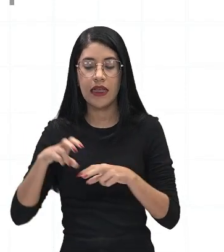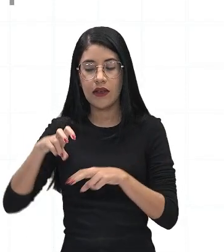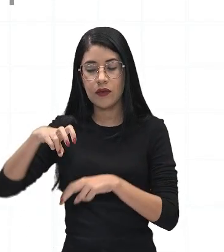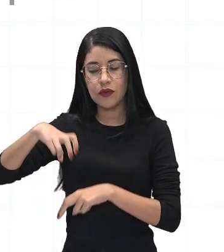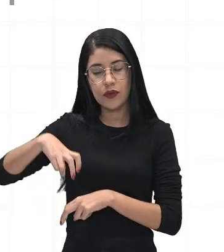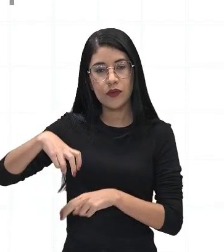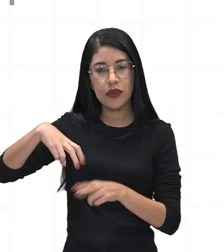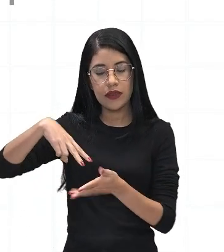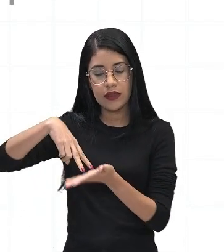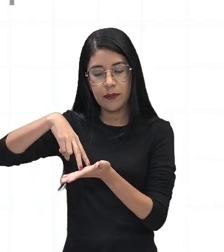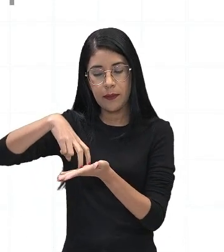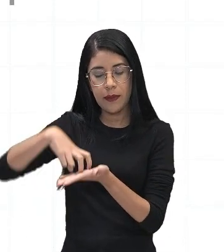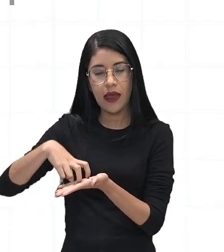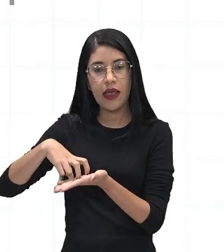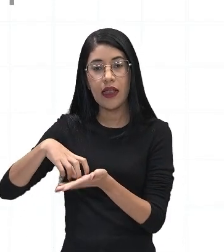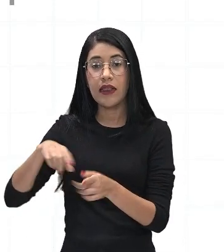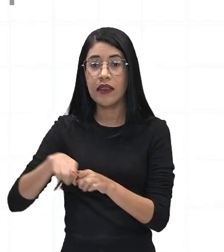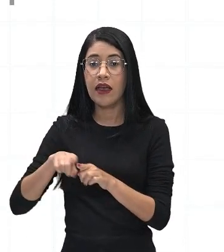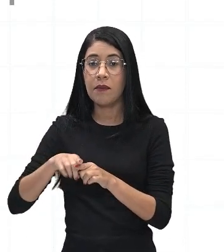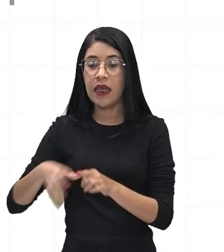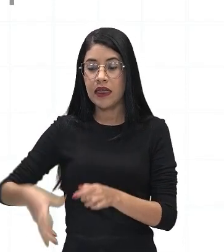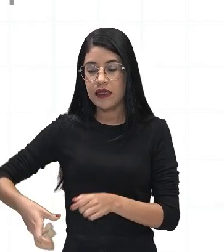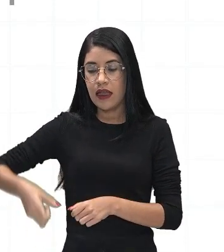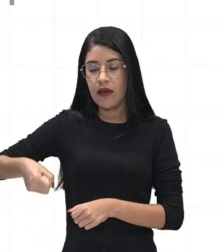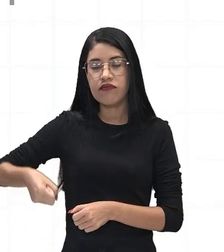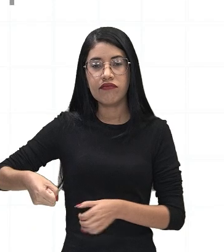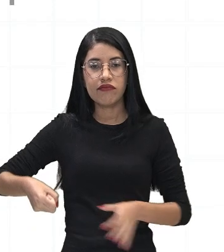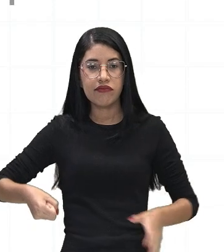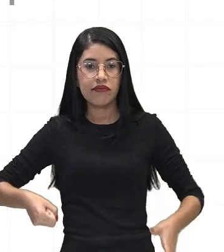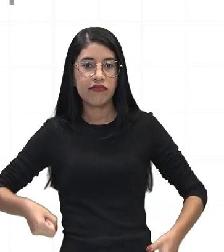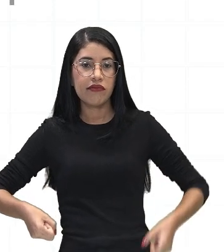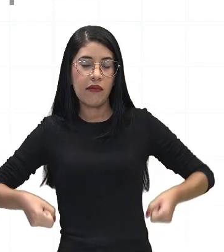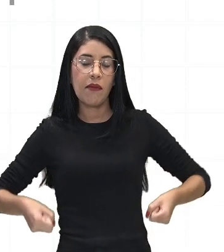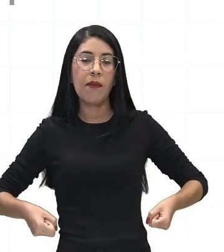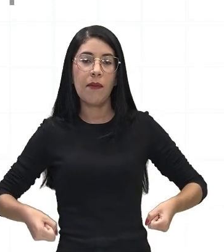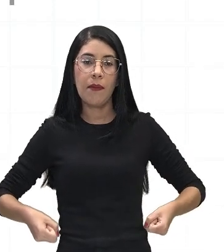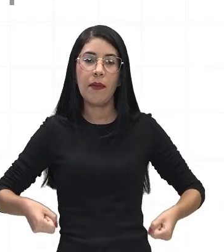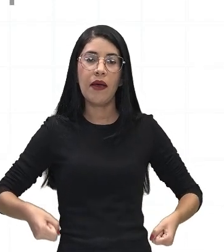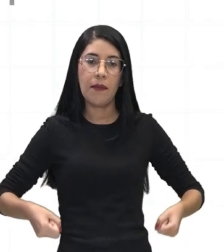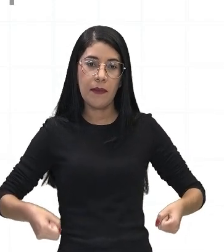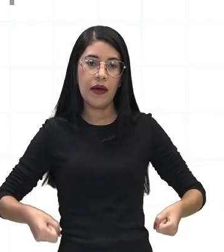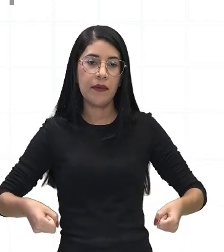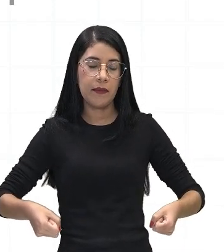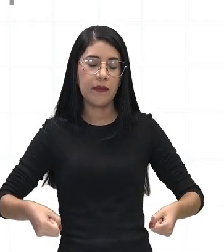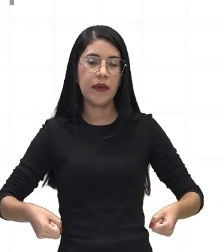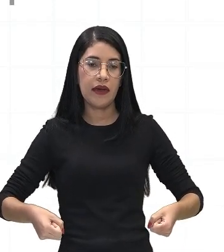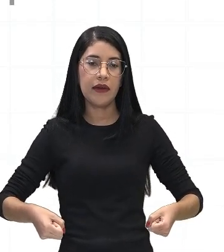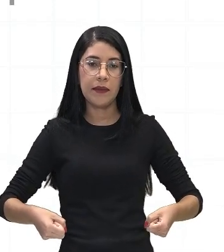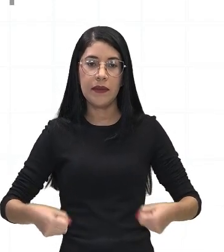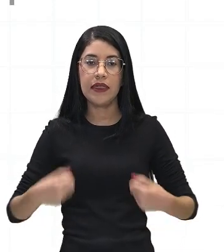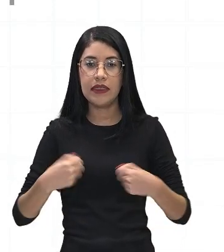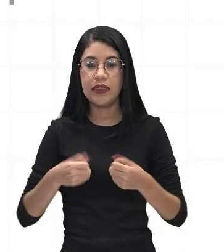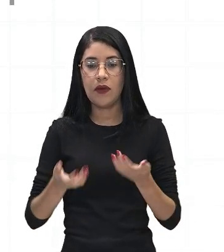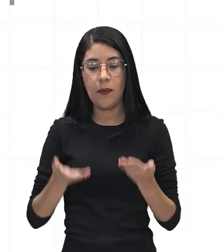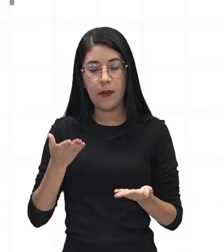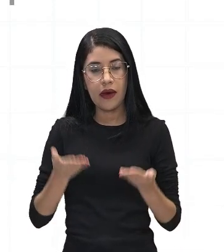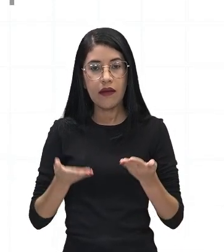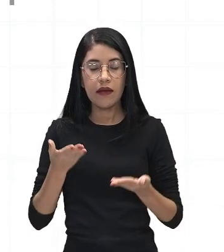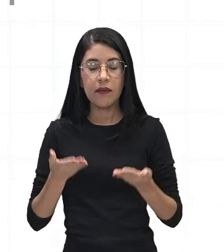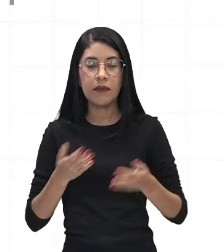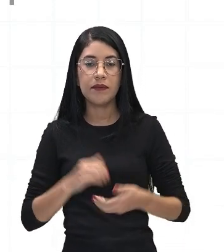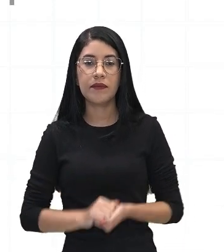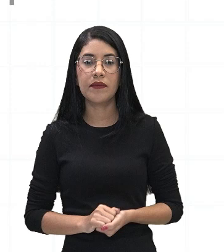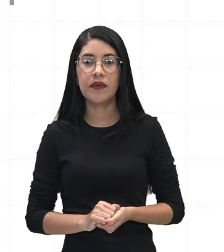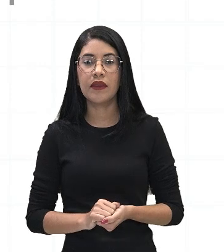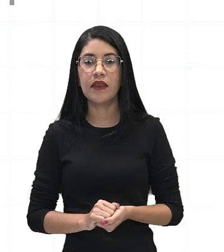transportar sacolas pesadas, por exemplo, não as levem apenas uma das mãos. Tente distribuir ali o peso. Nunca faça